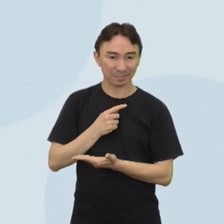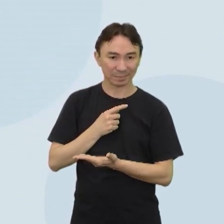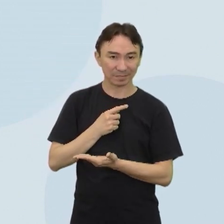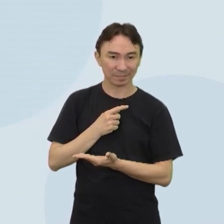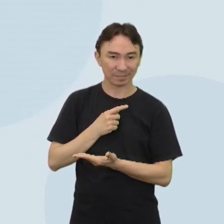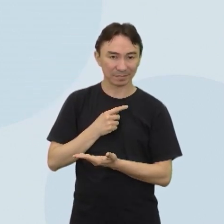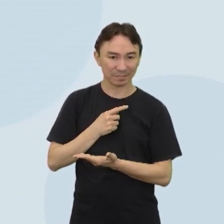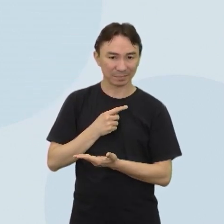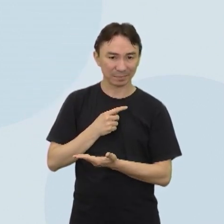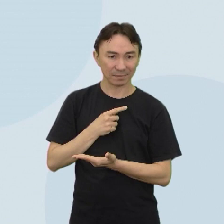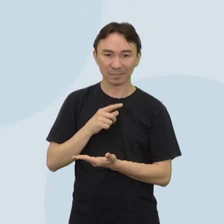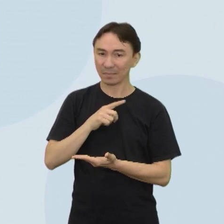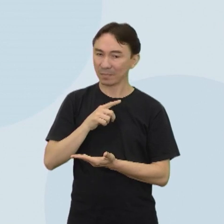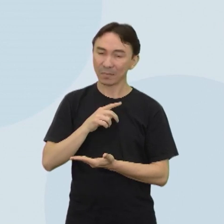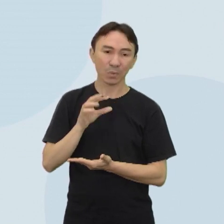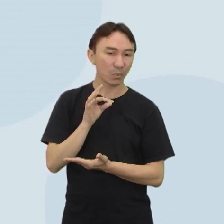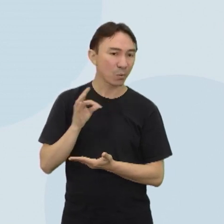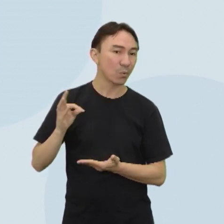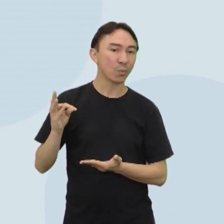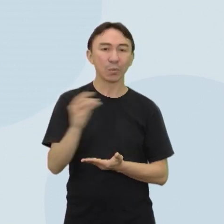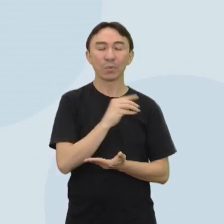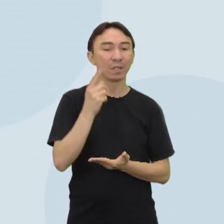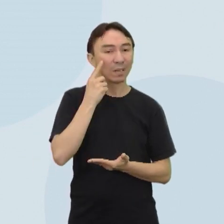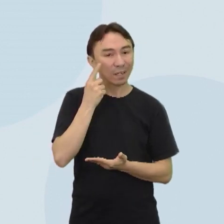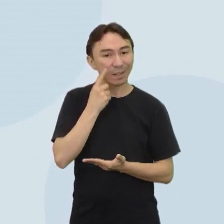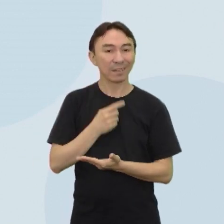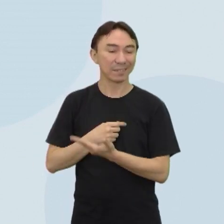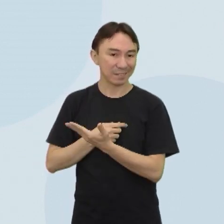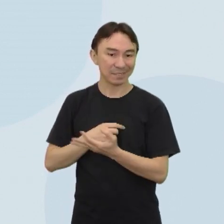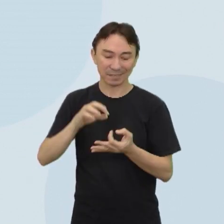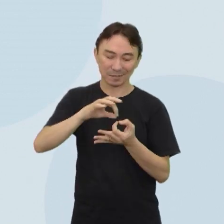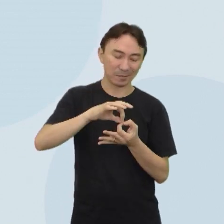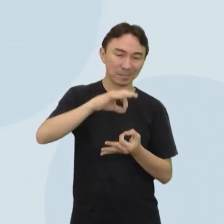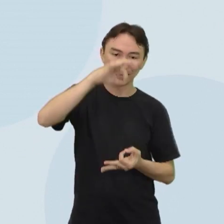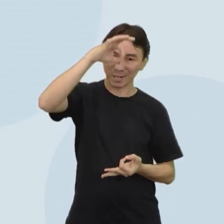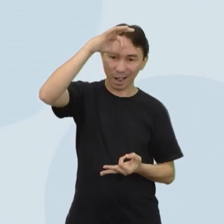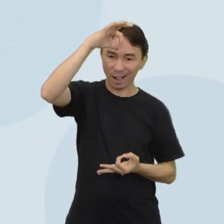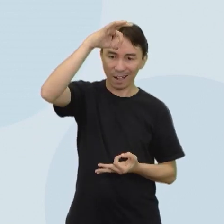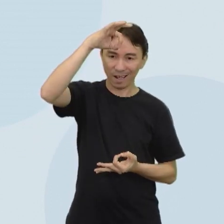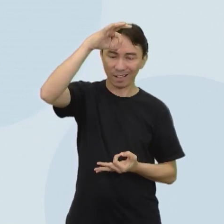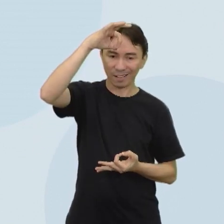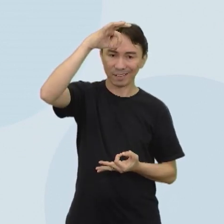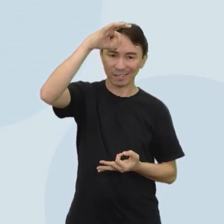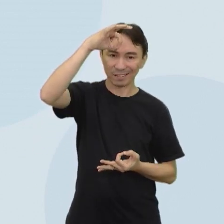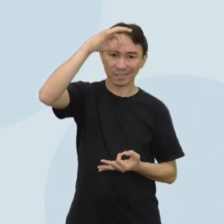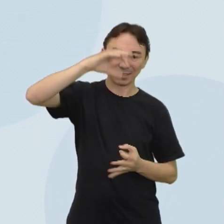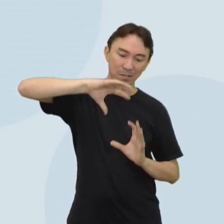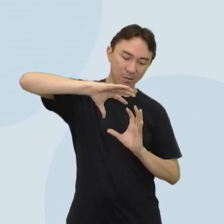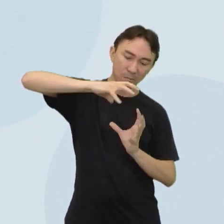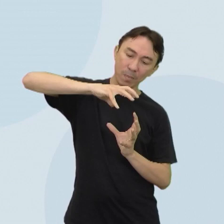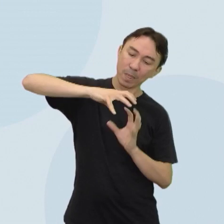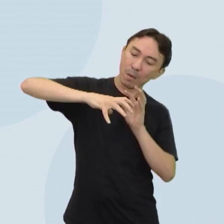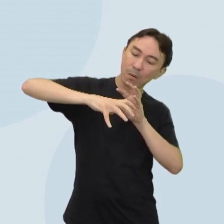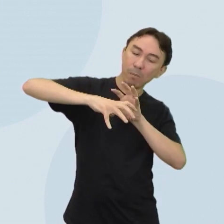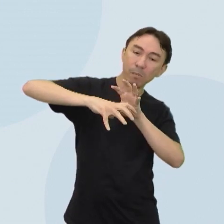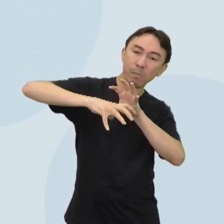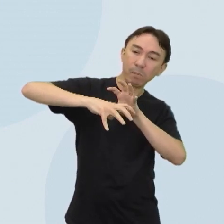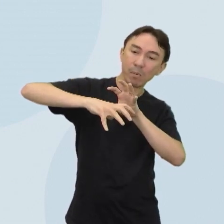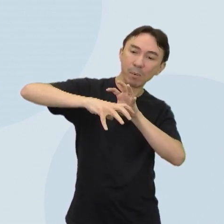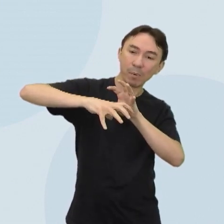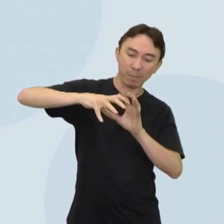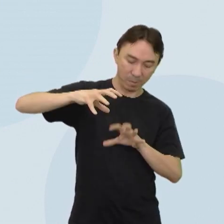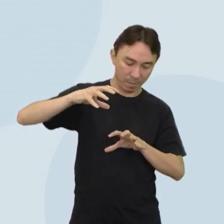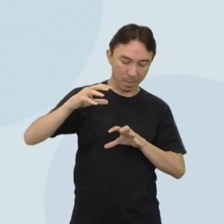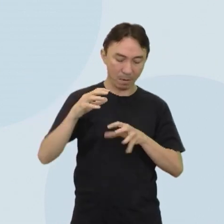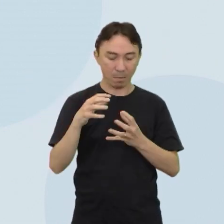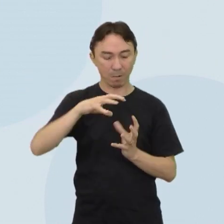das zonas polares, né? Círculo polar ártico, né? Tá lá na região entre o Trópico de Câncer e o Trópico de Capricórnio, que